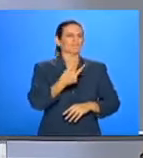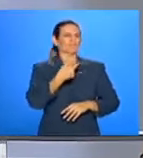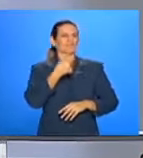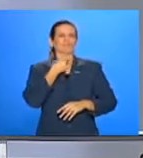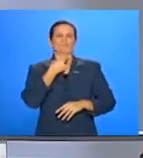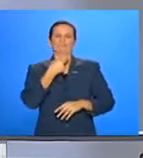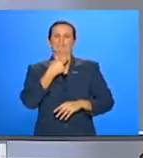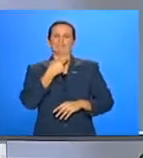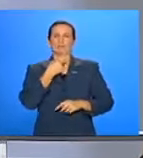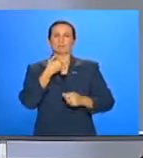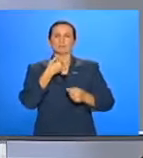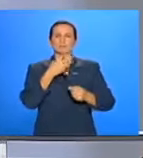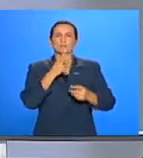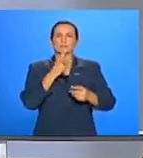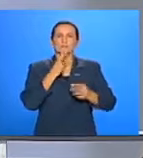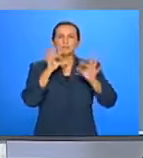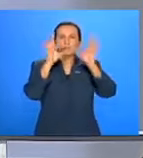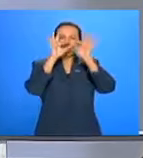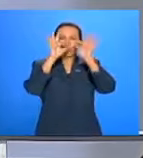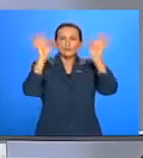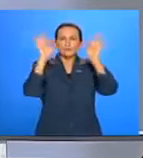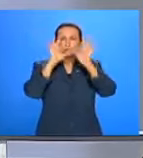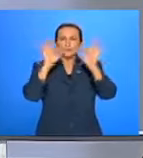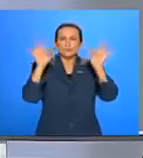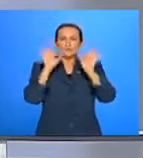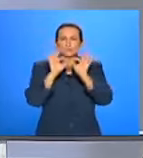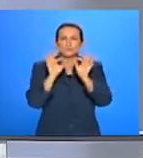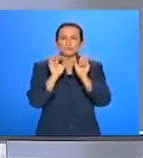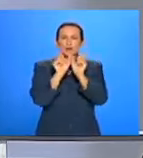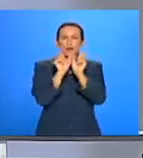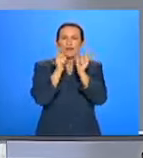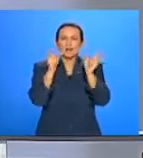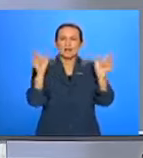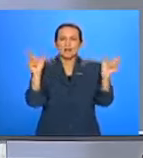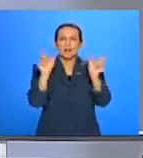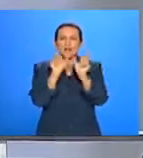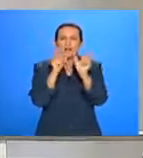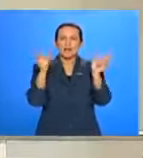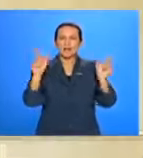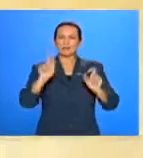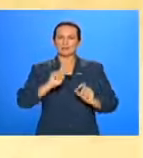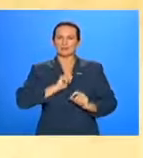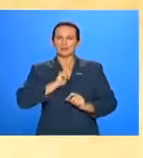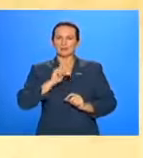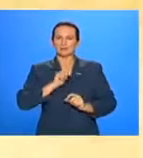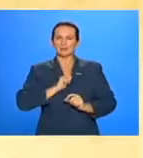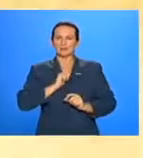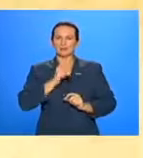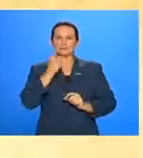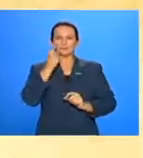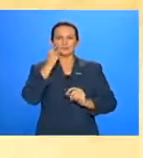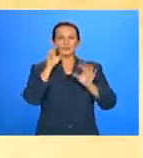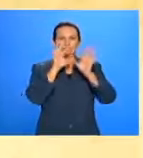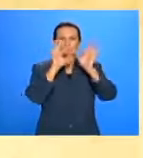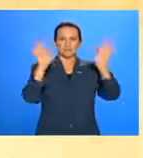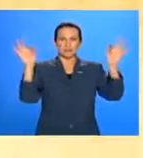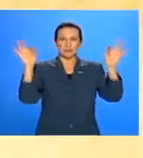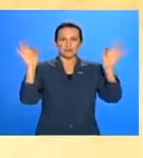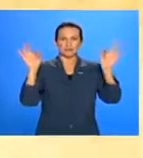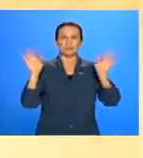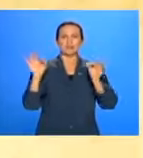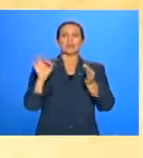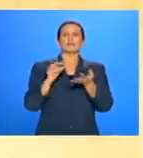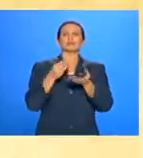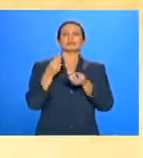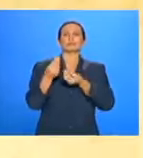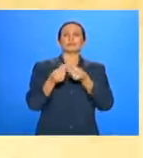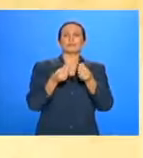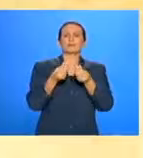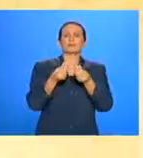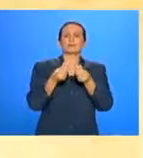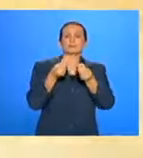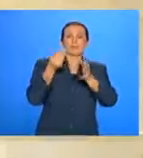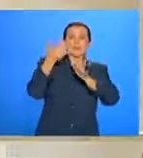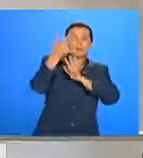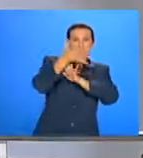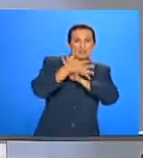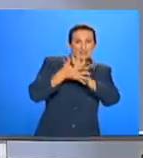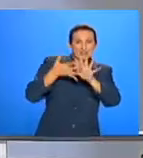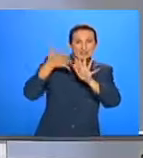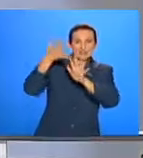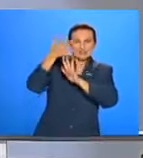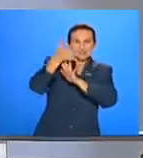conhecer a sua estrutura gramatical, combinando-os em frases. Grafia. Os sinais em libras,